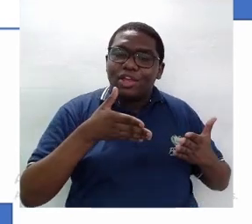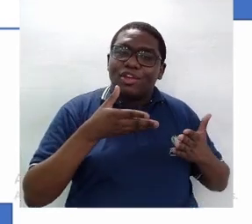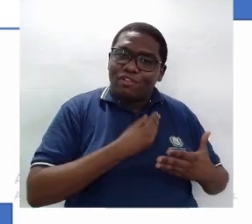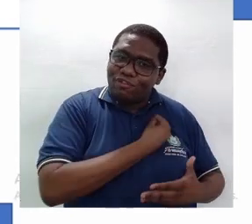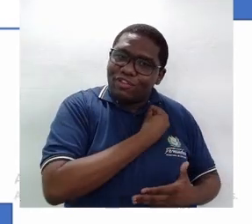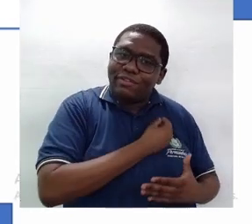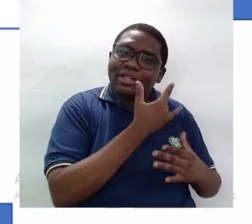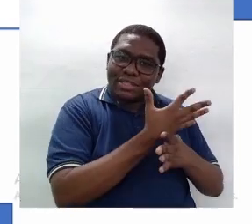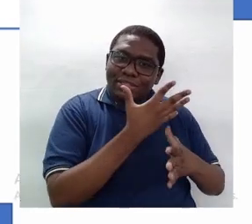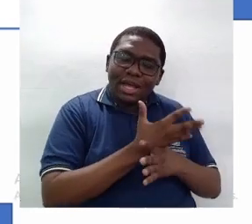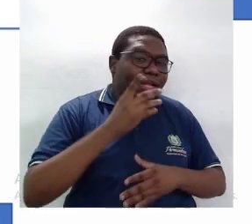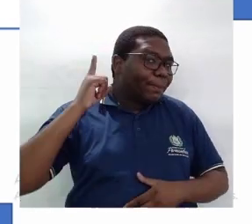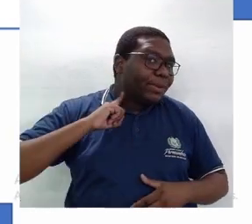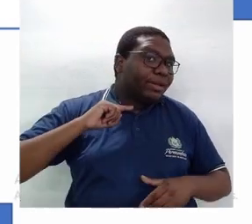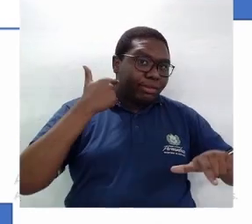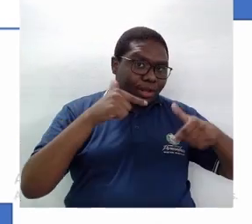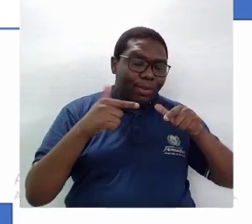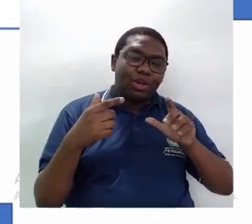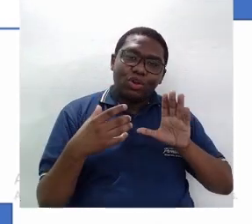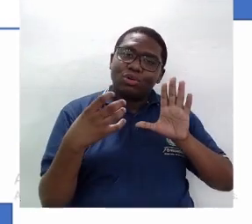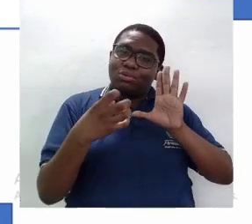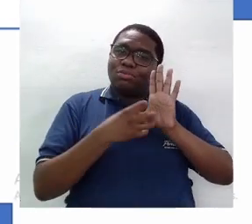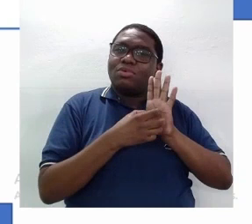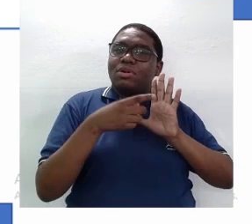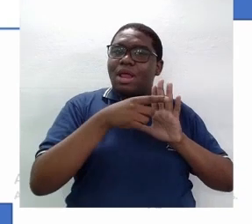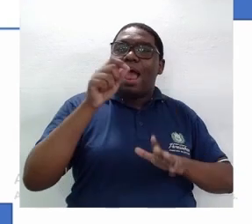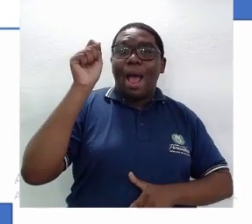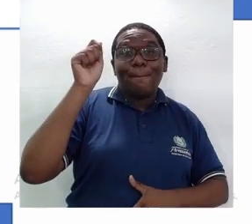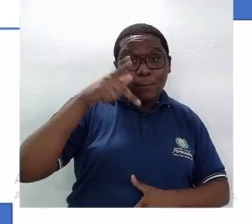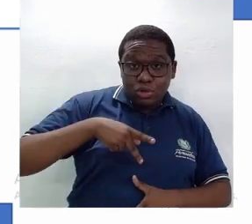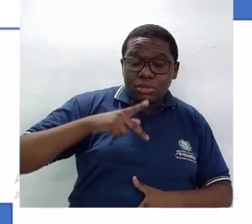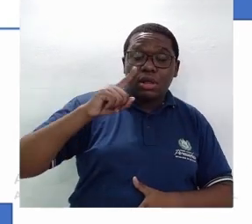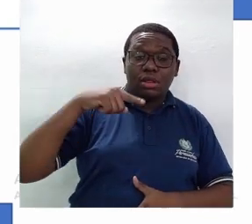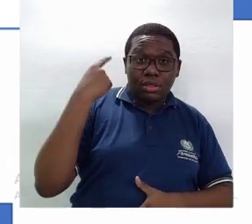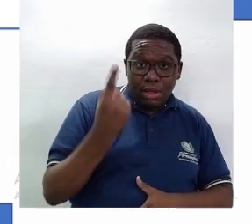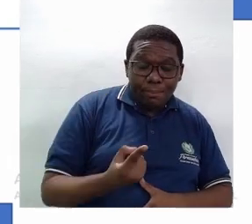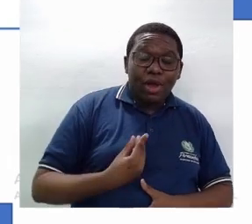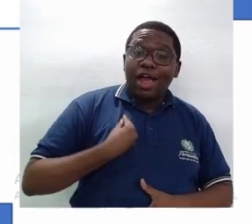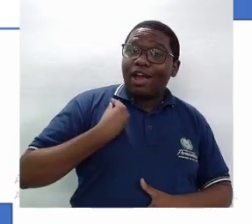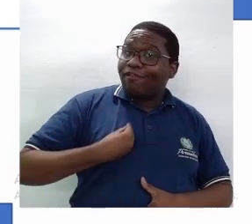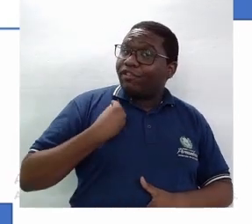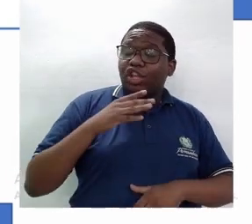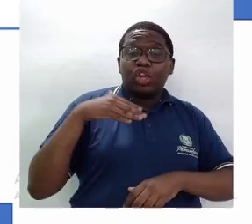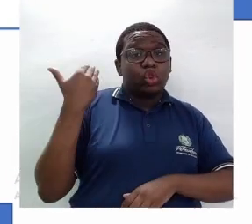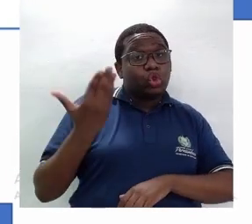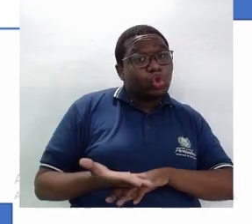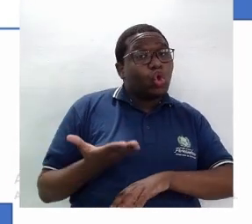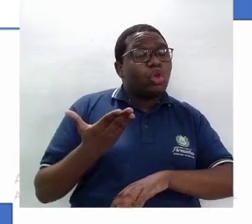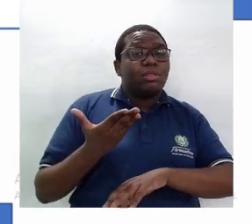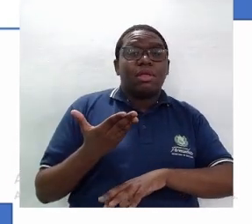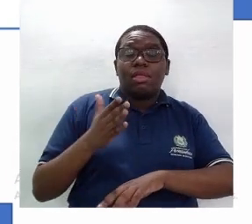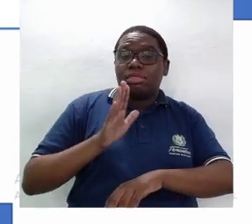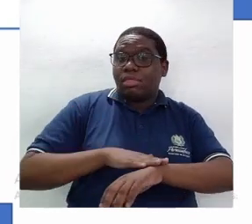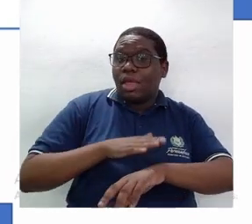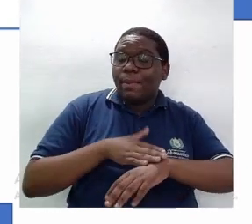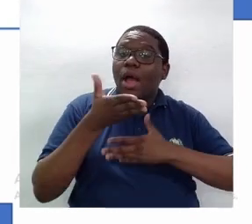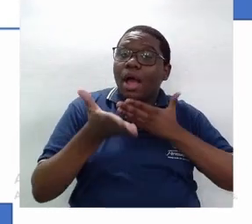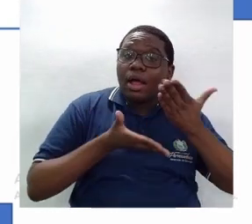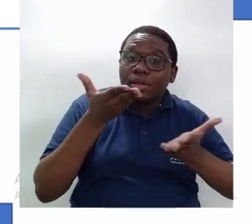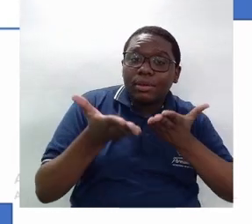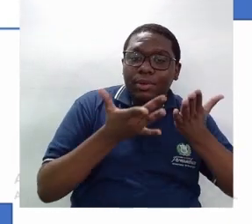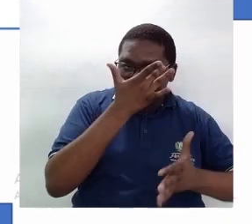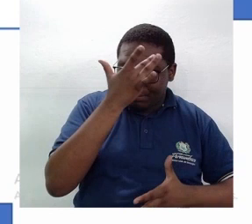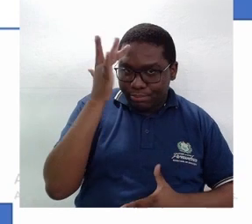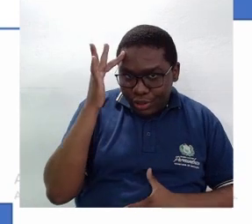como funcionário público até se aposentar. Depois dedicou todo o seu tempo livre a atender as pessoas